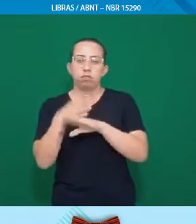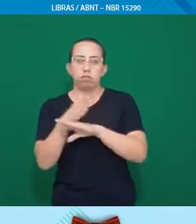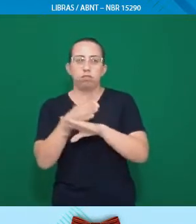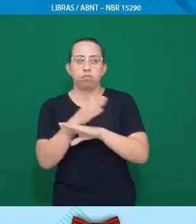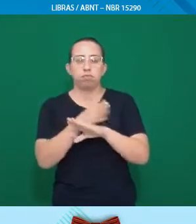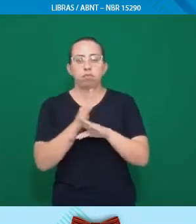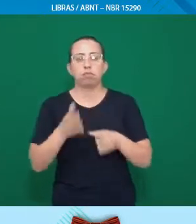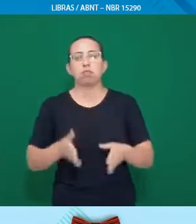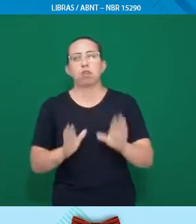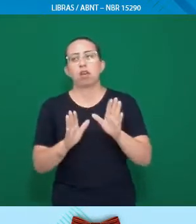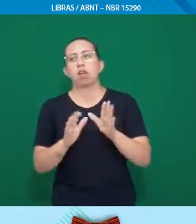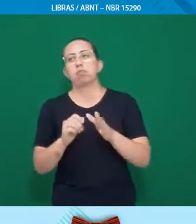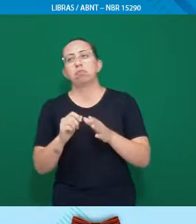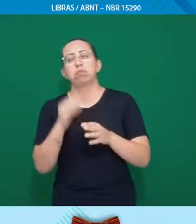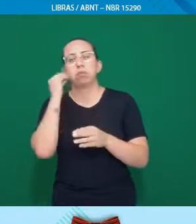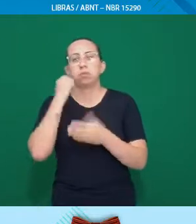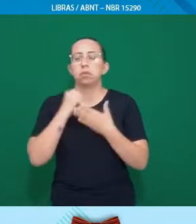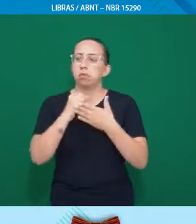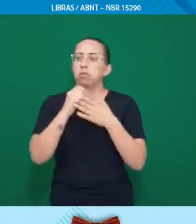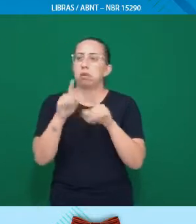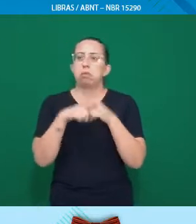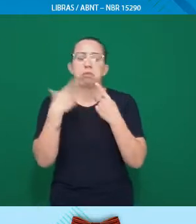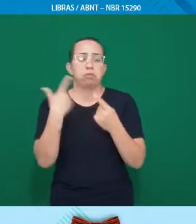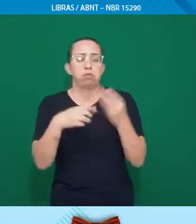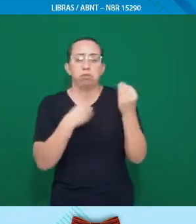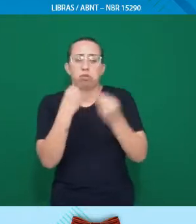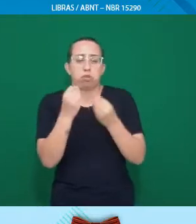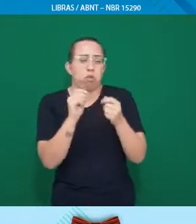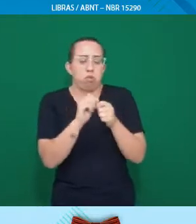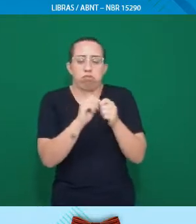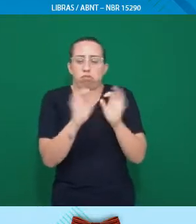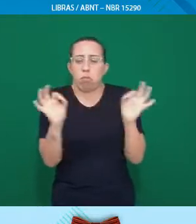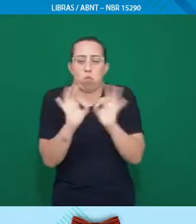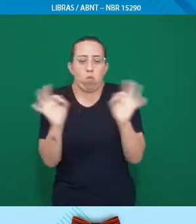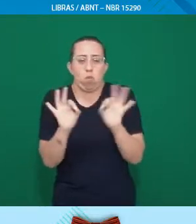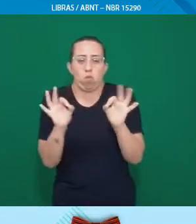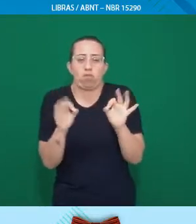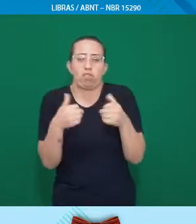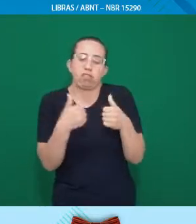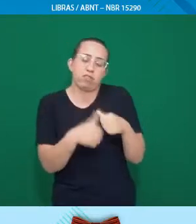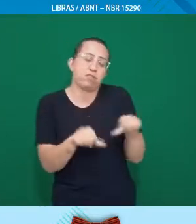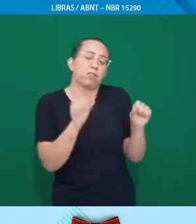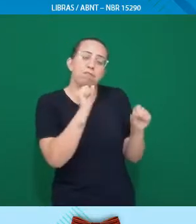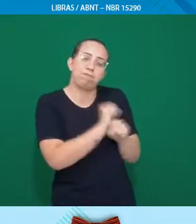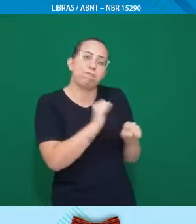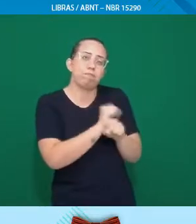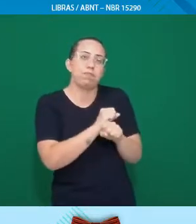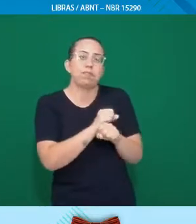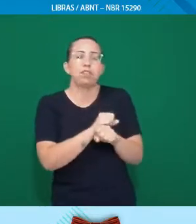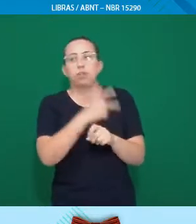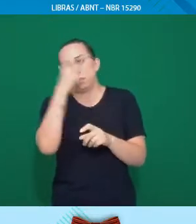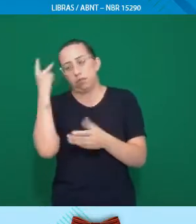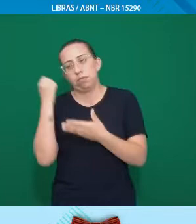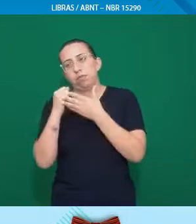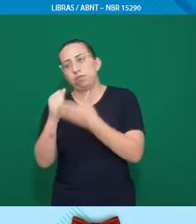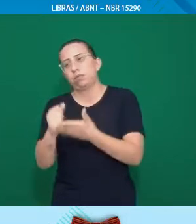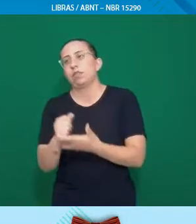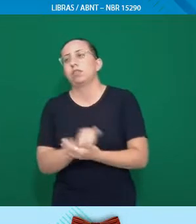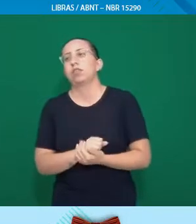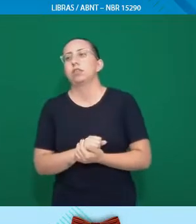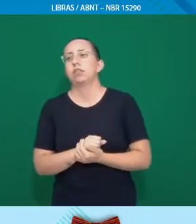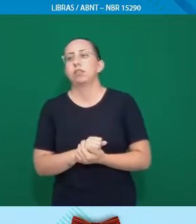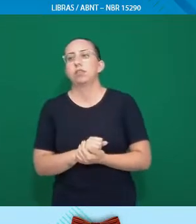até tentei socorrer um rapaz lá mas eu também não tinha muito frio suficiente e ele ficou até ele ficar lá e só aperta amei é